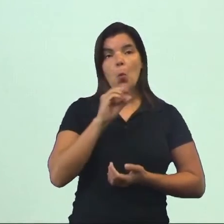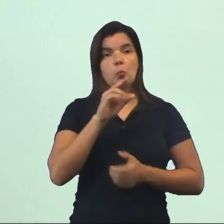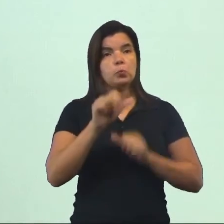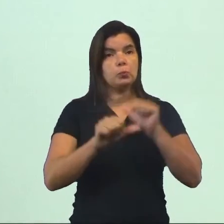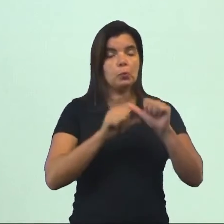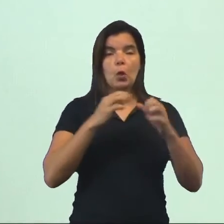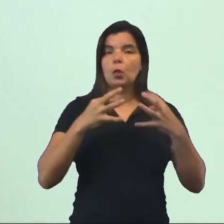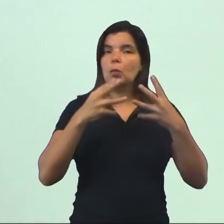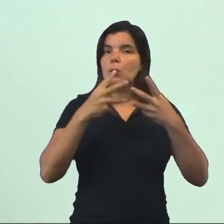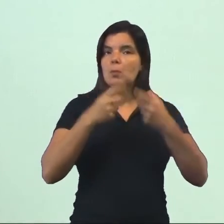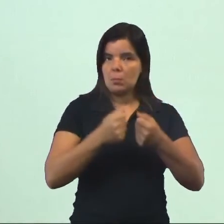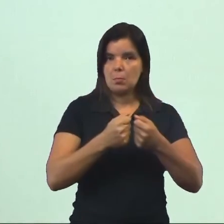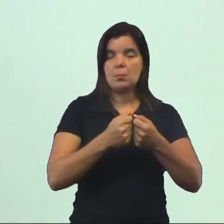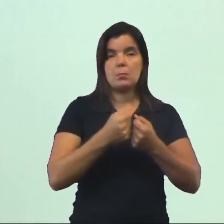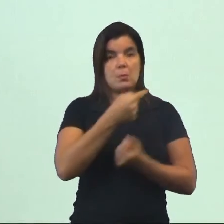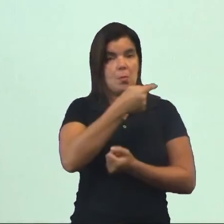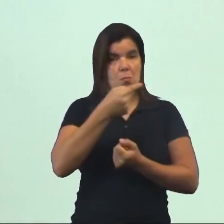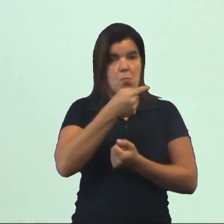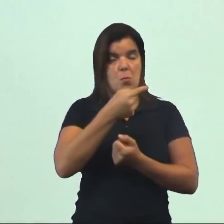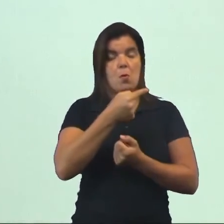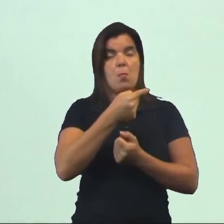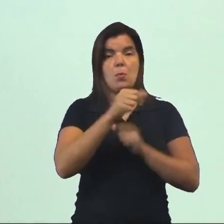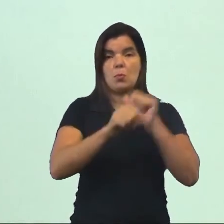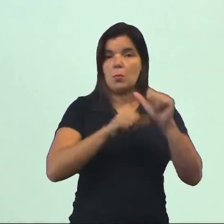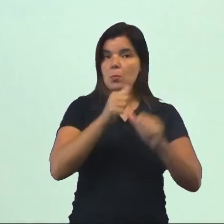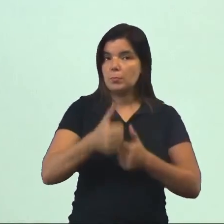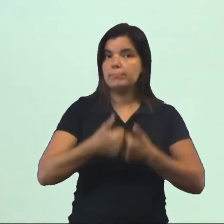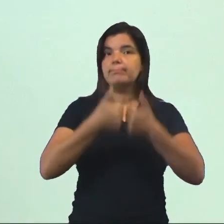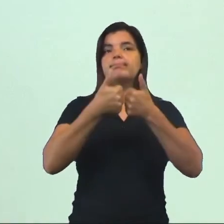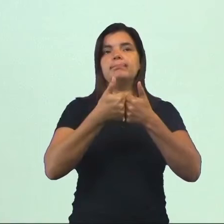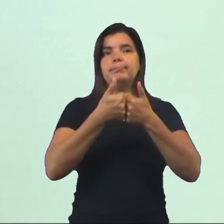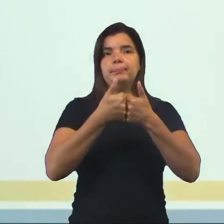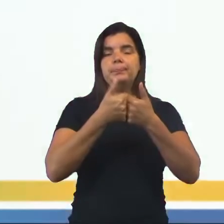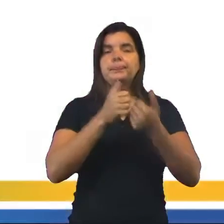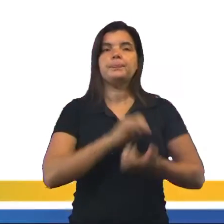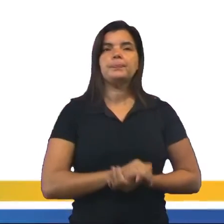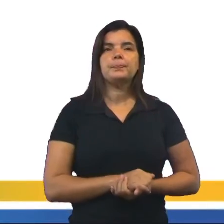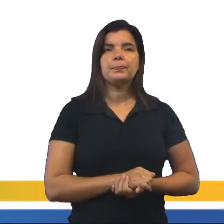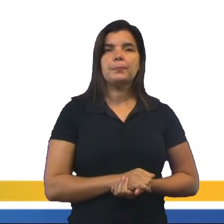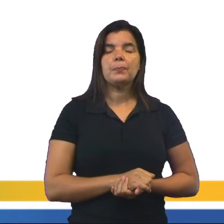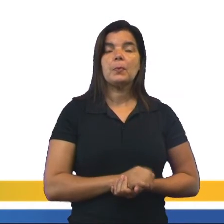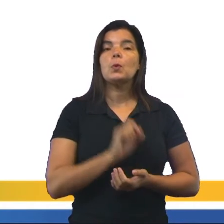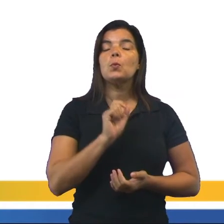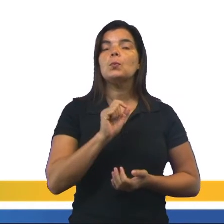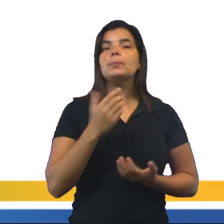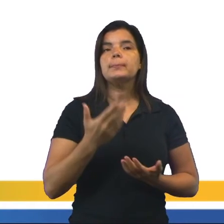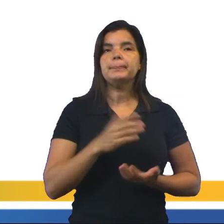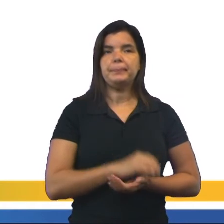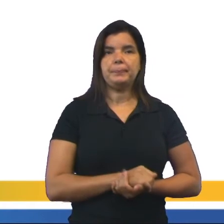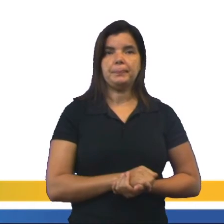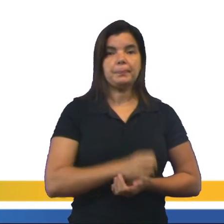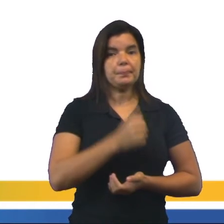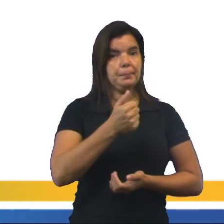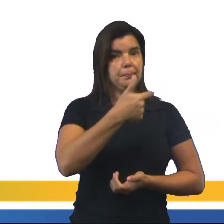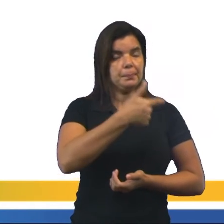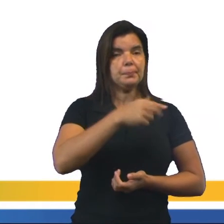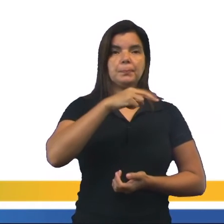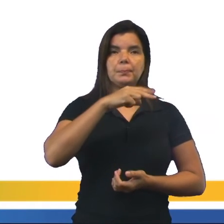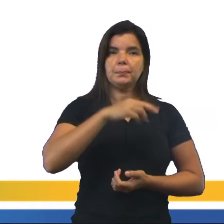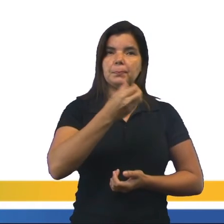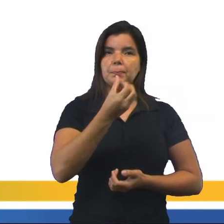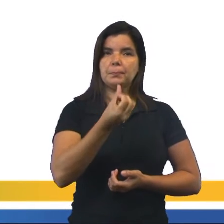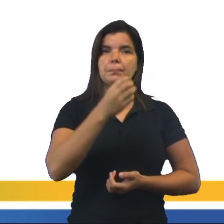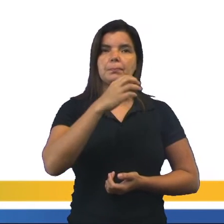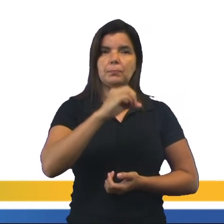trocando toda a operação dela negativa para uma positiva. O que vai ficar? 12 é igual